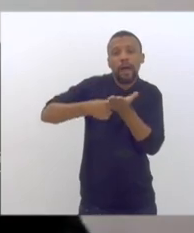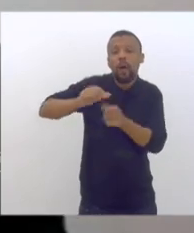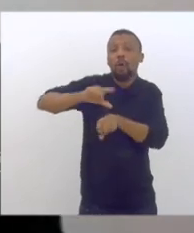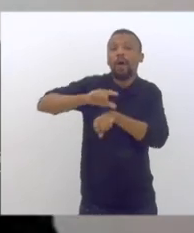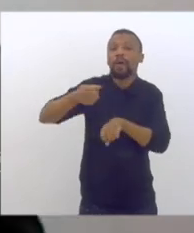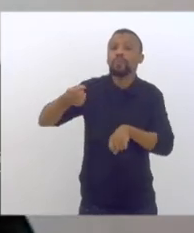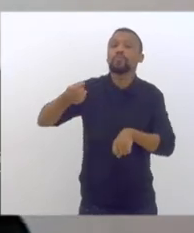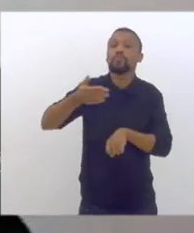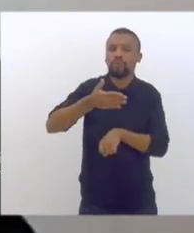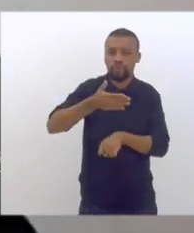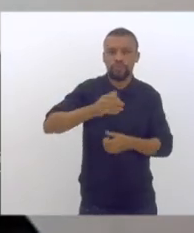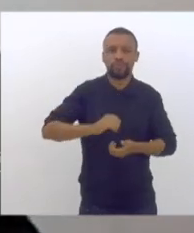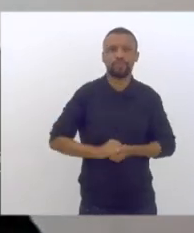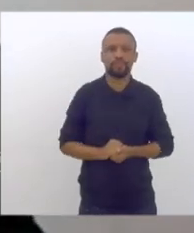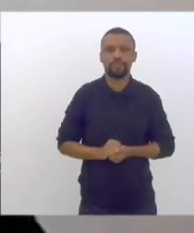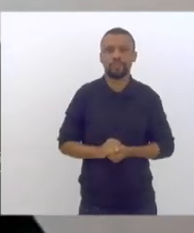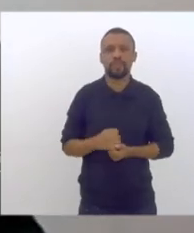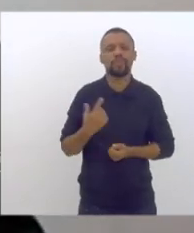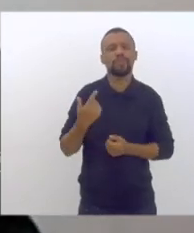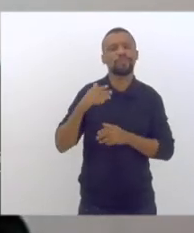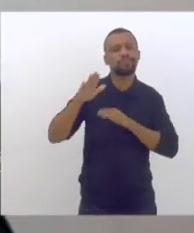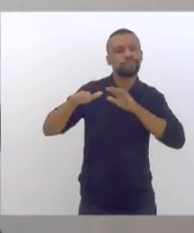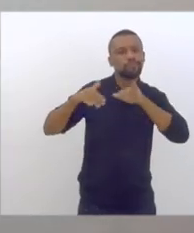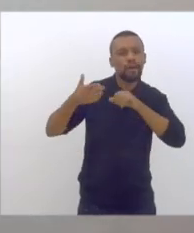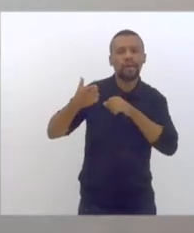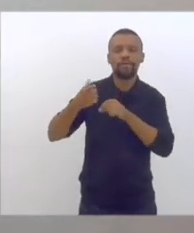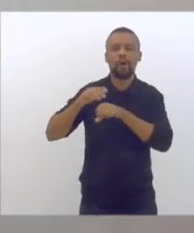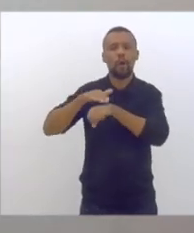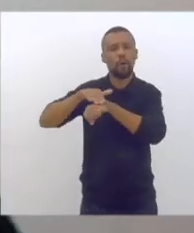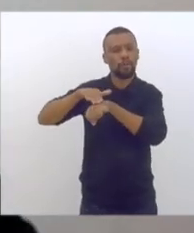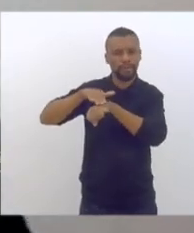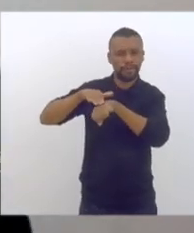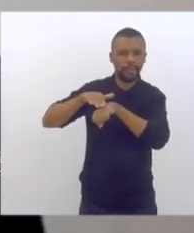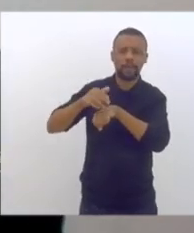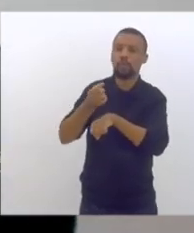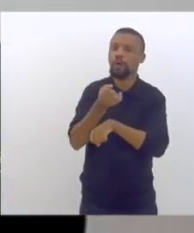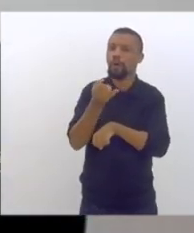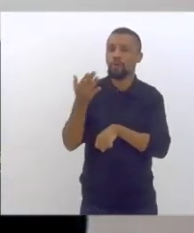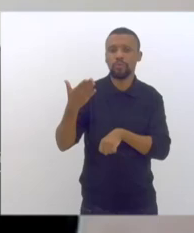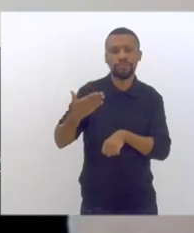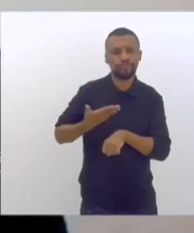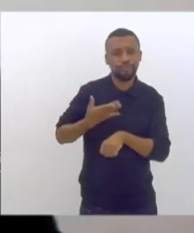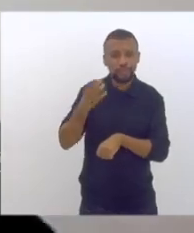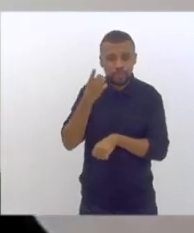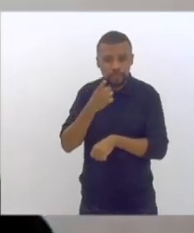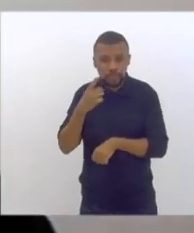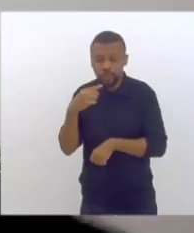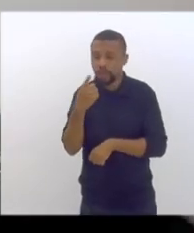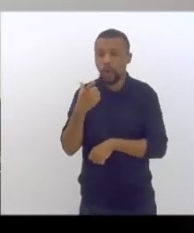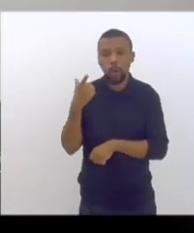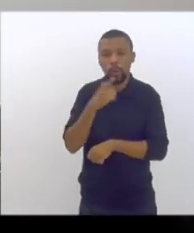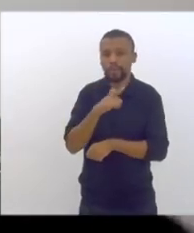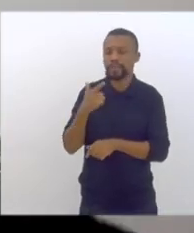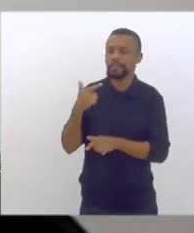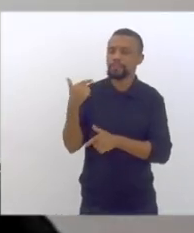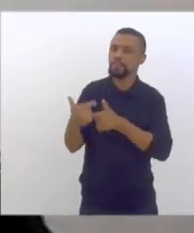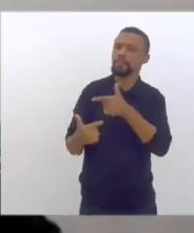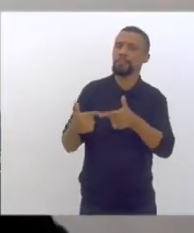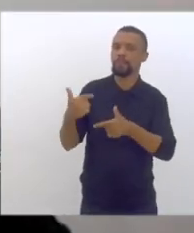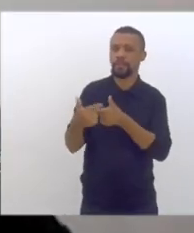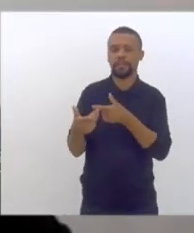horário ou conversar com alguns colegas é para gente dar uma dinâmica maior aí nos trabalhos